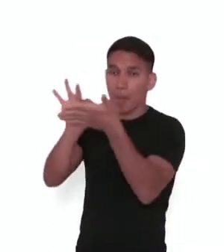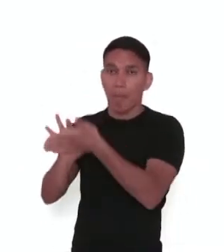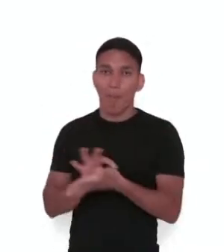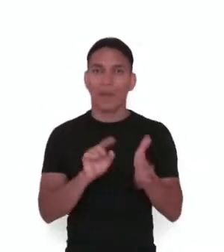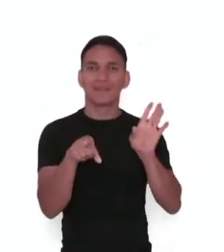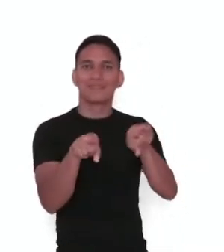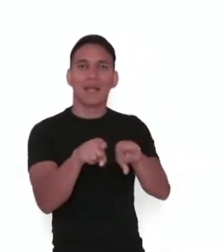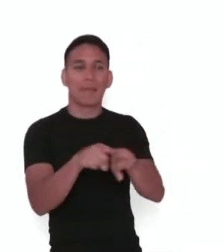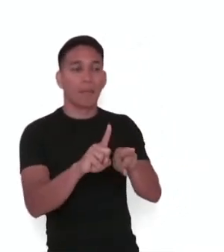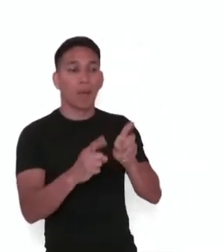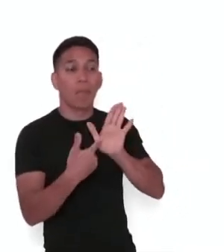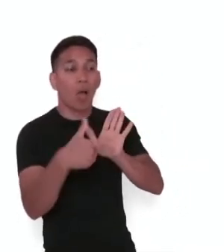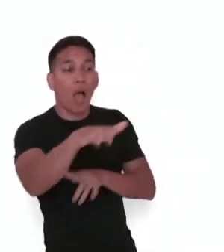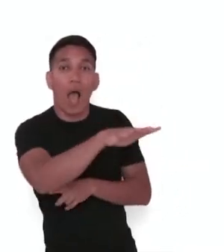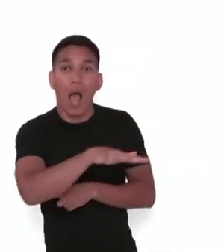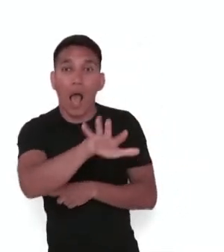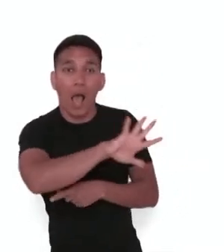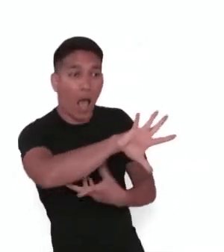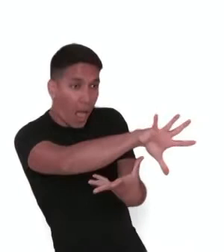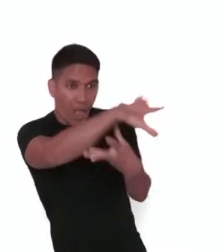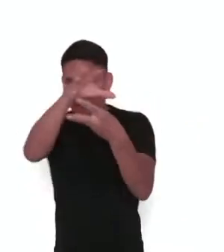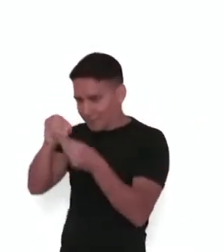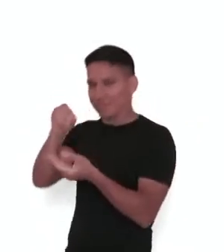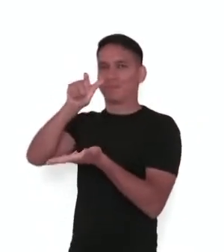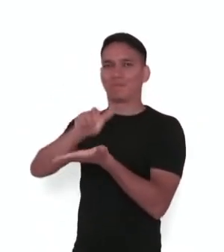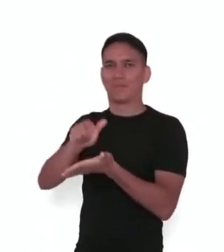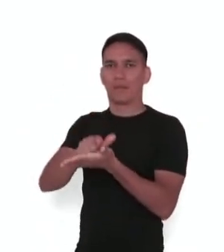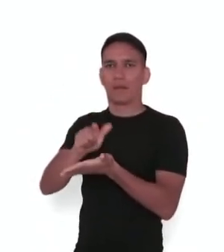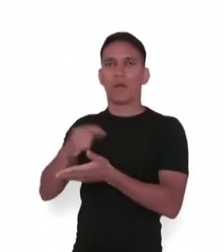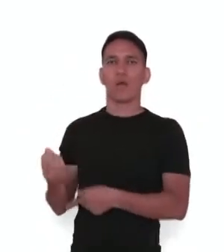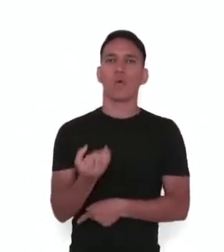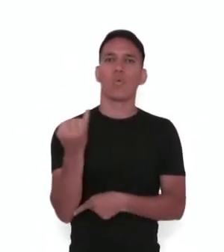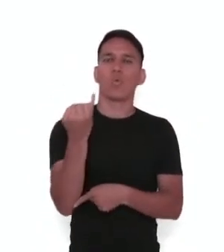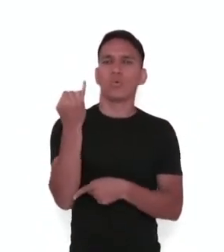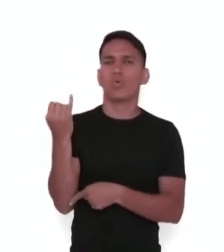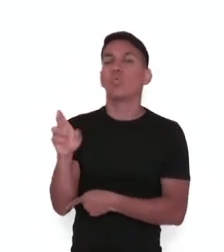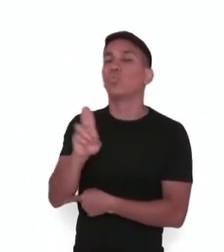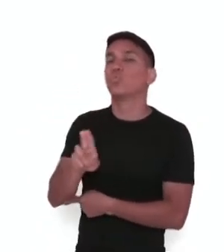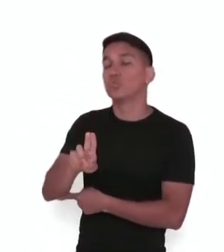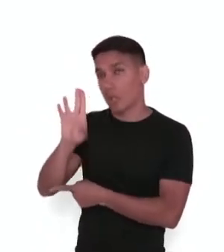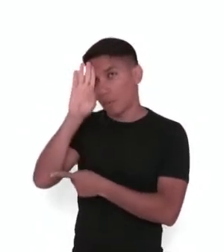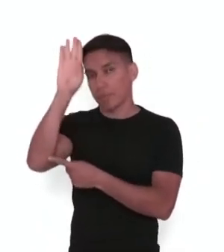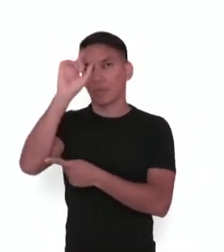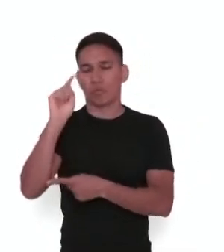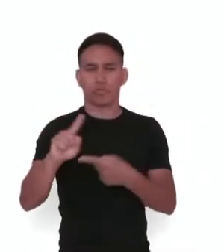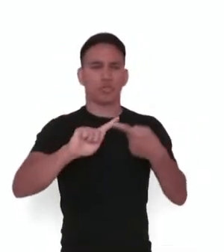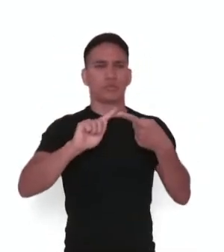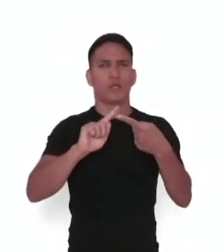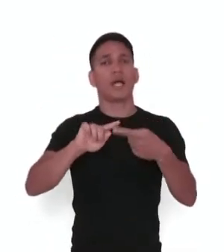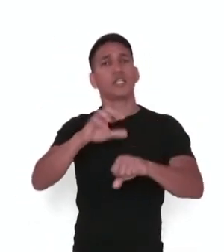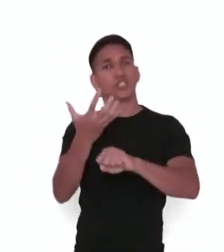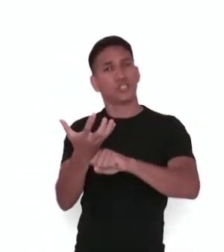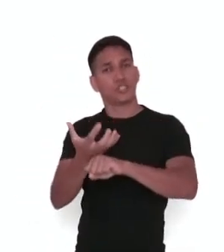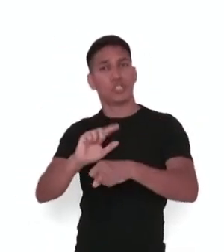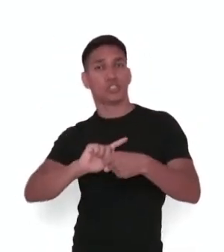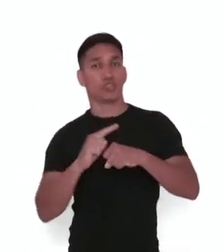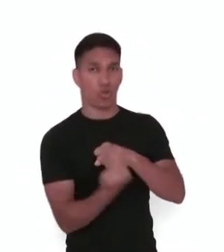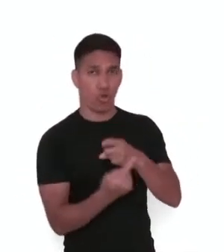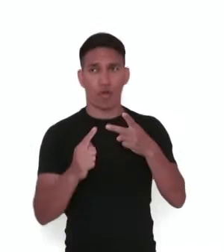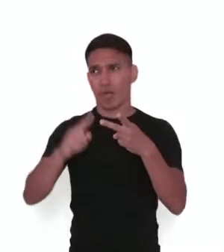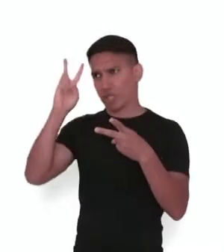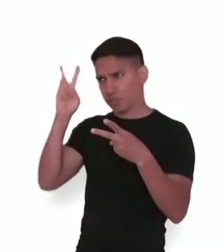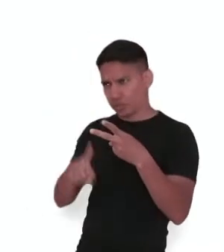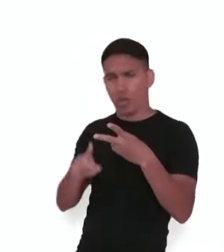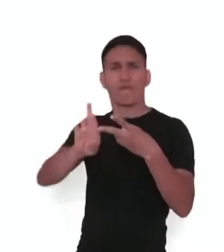no papel, empregada em grandes proporções pela geografia, pela história e outras disciplinas, além de auxiliar